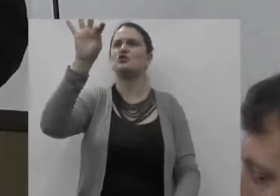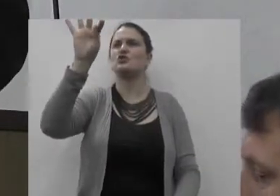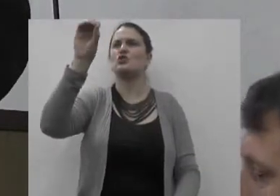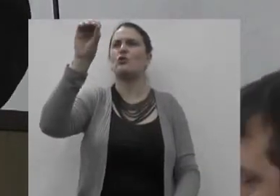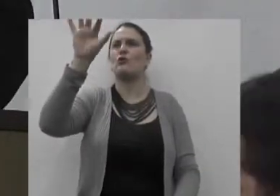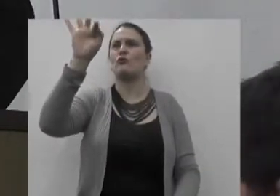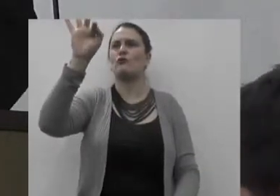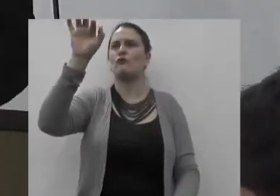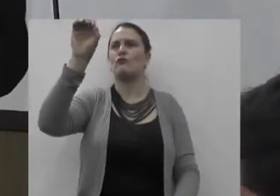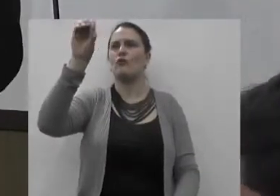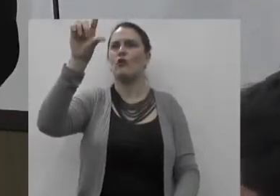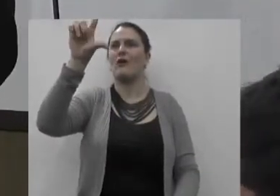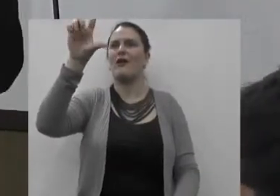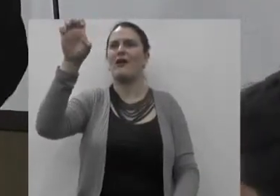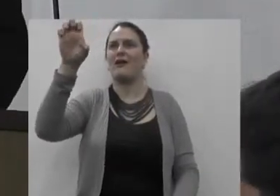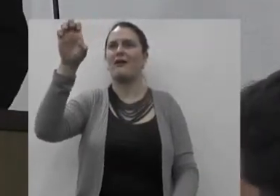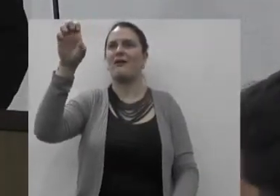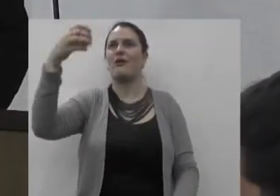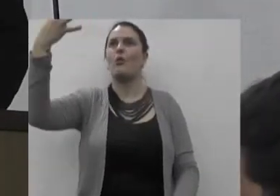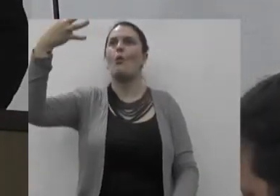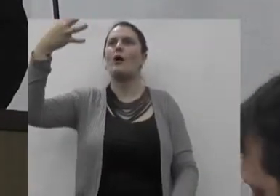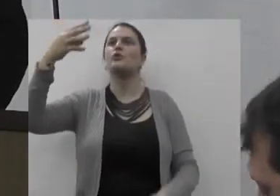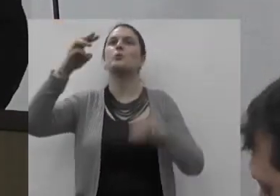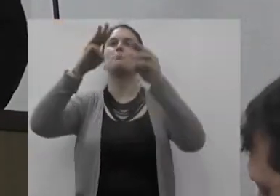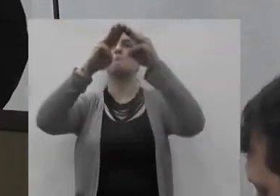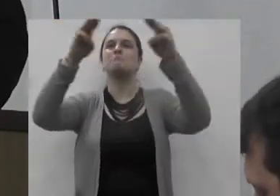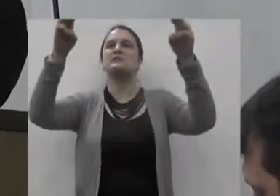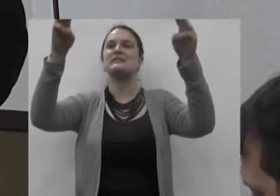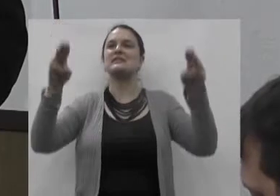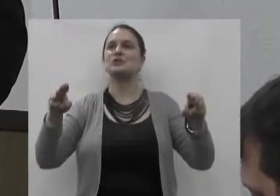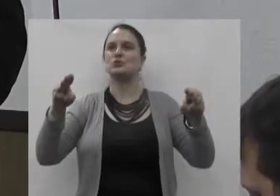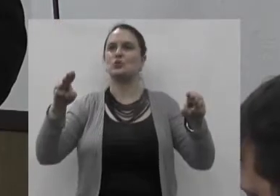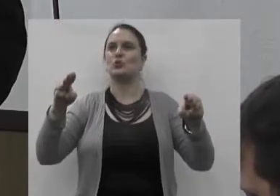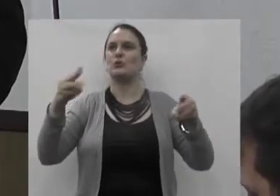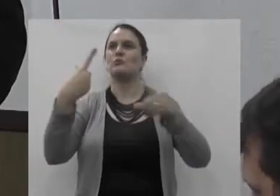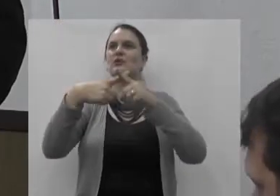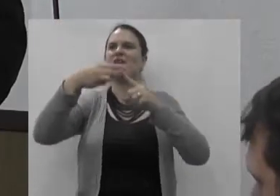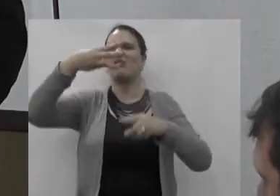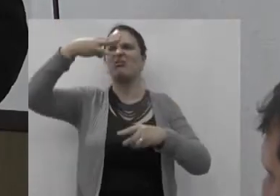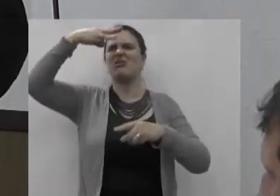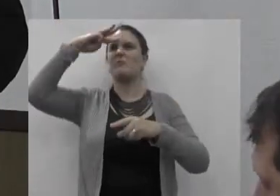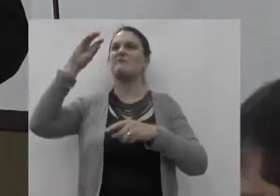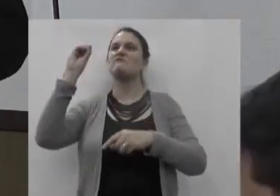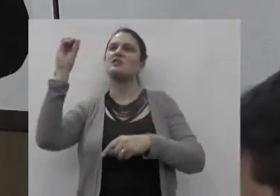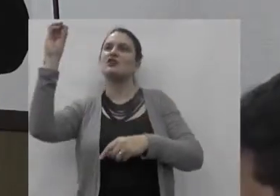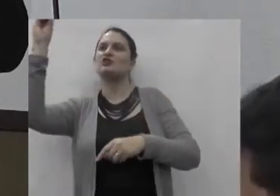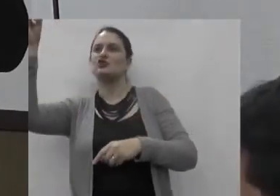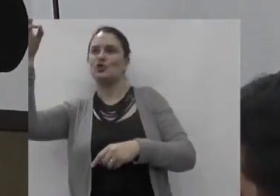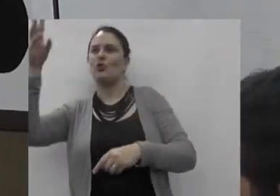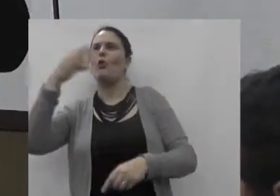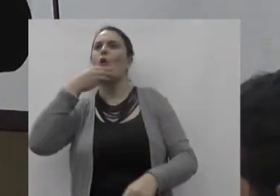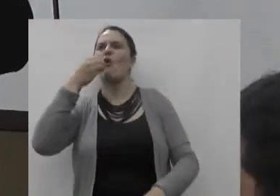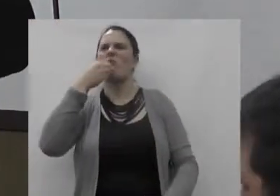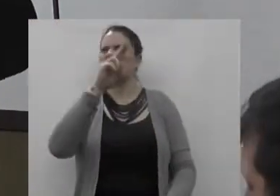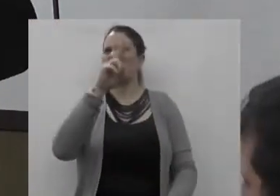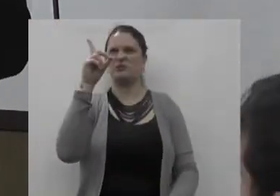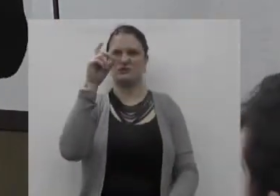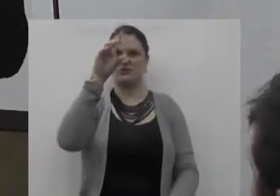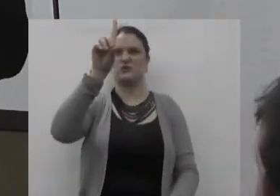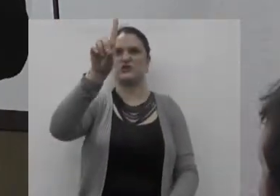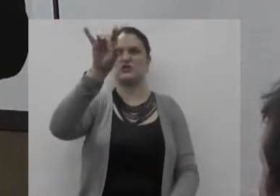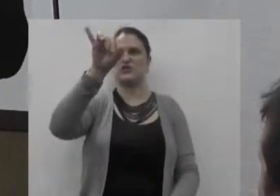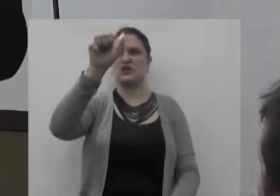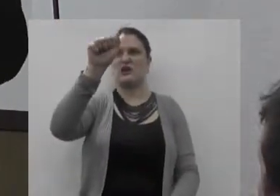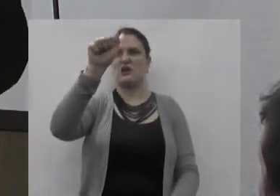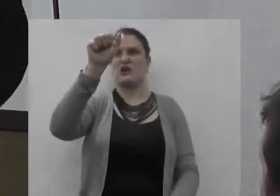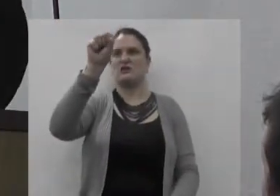Ele assumiu, ele é o 4º na sucessão, né, para a assunção, mas haja vista o presidente ter